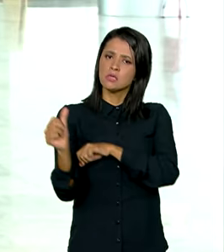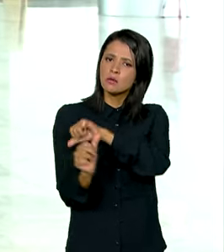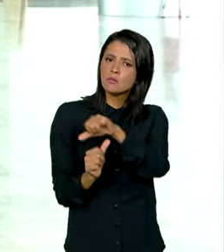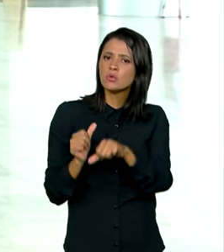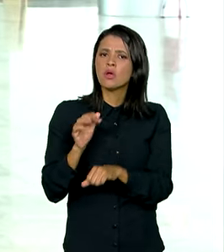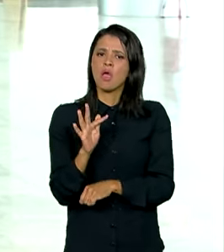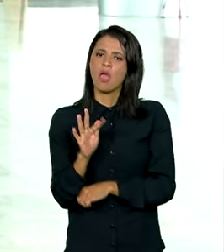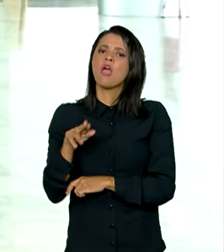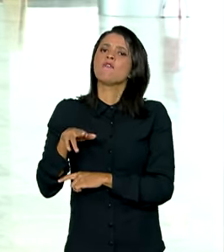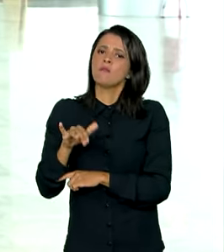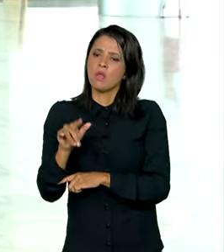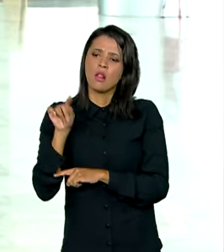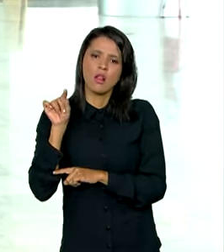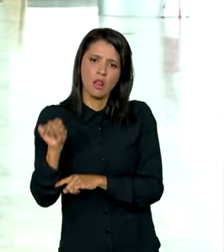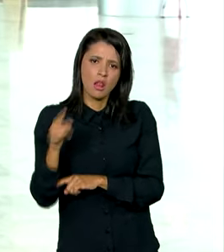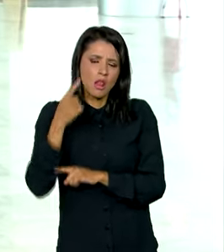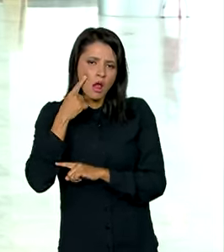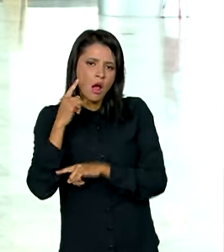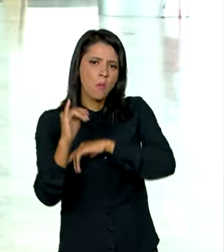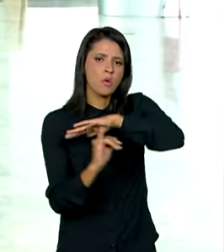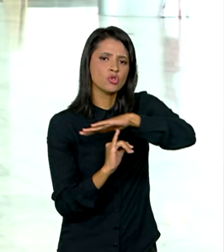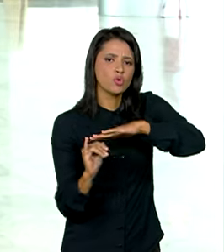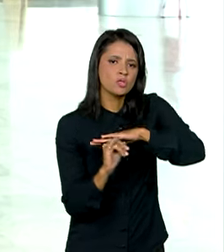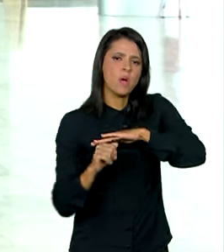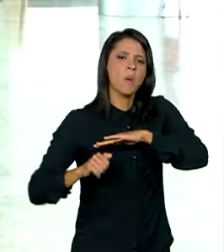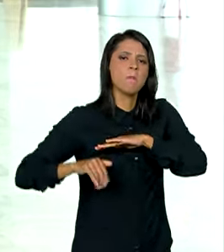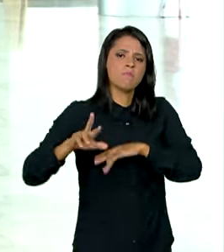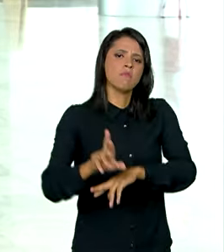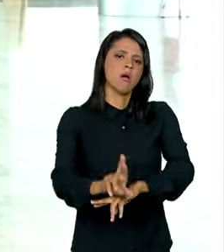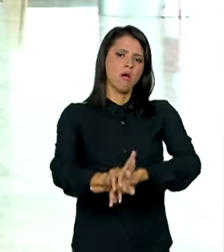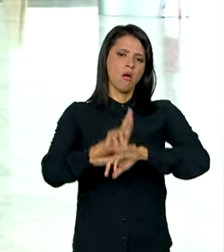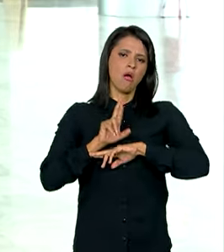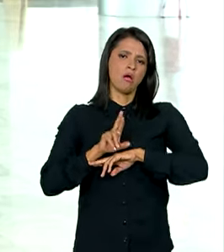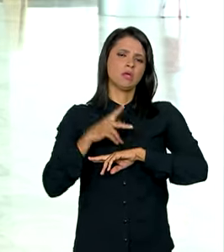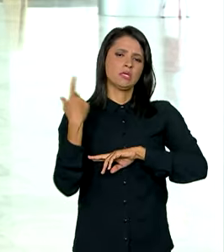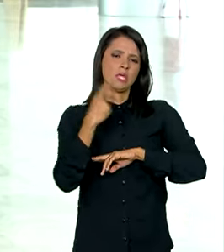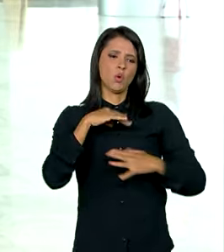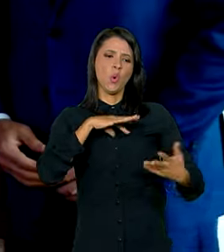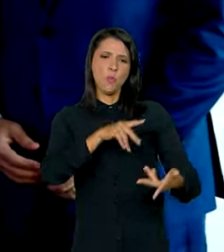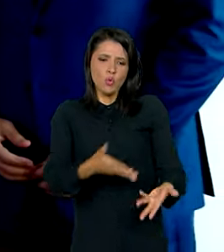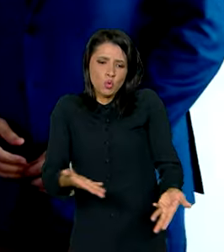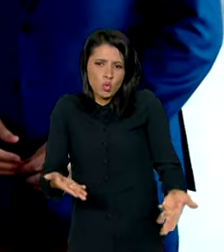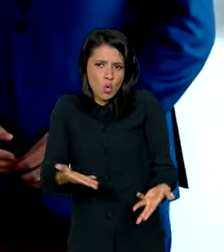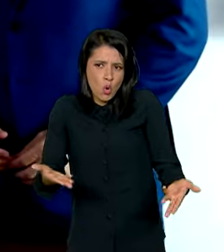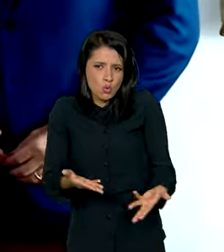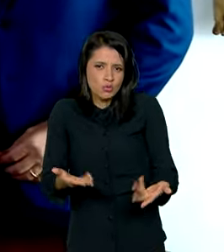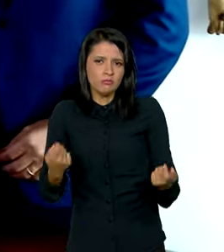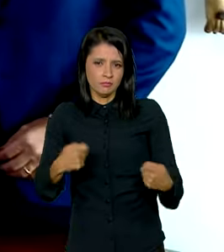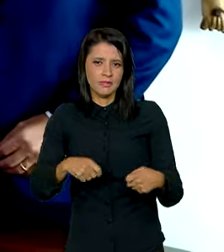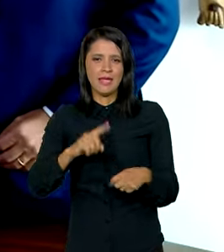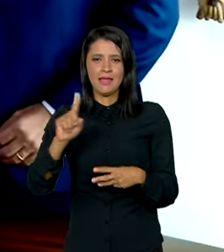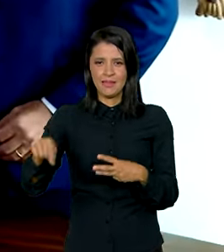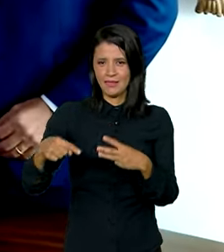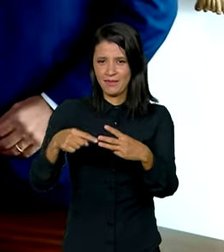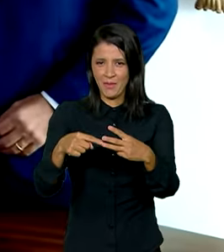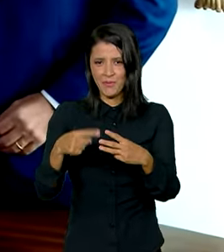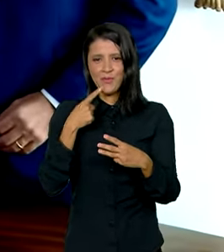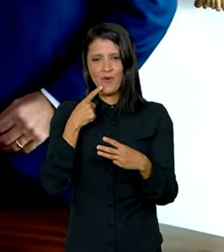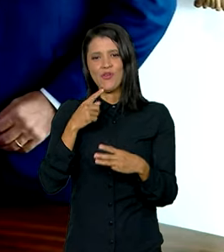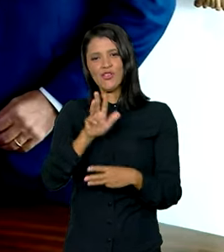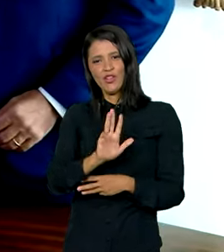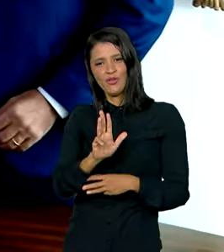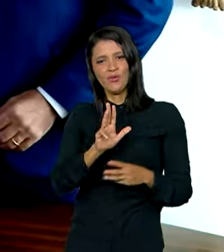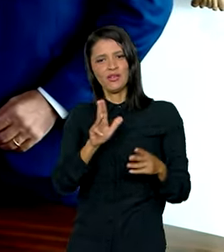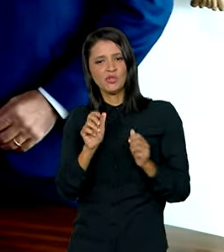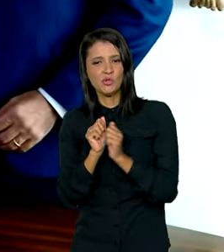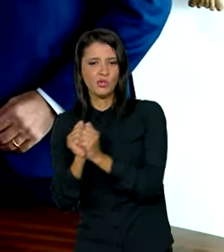do FMI para uma instituição mais representativa do mundo atual. Em seguida, Lula, acompanhado